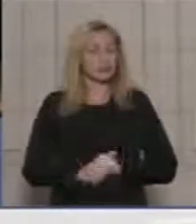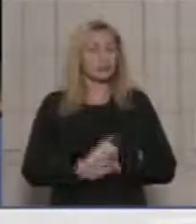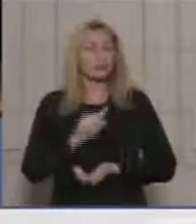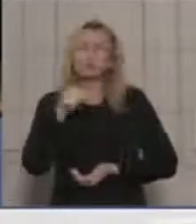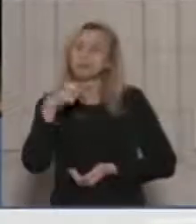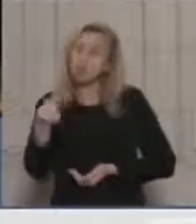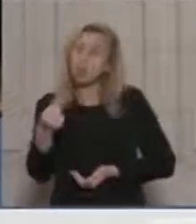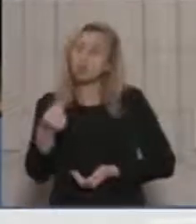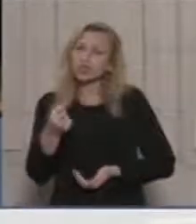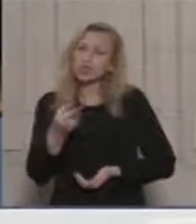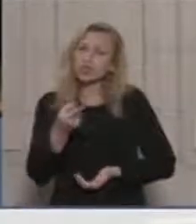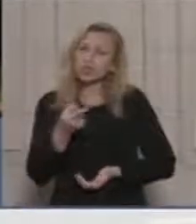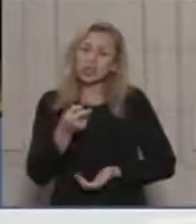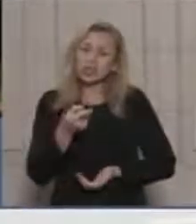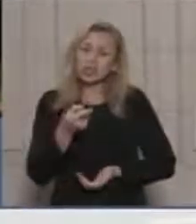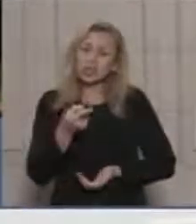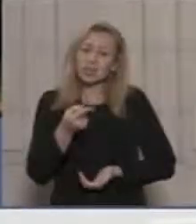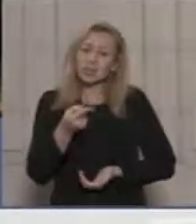Depois,